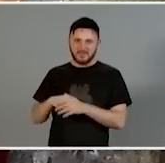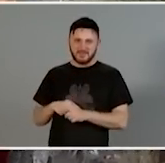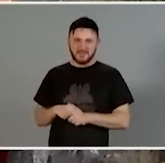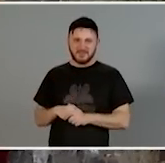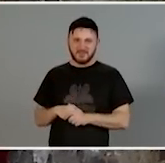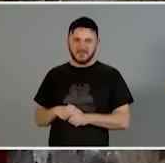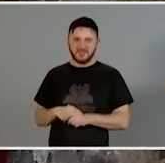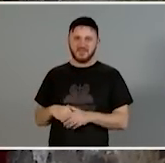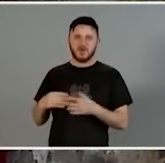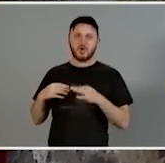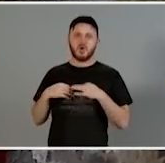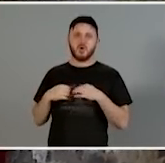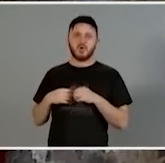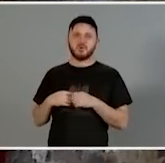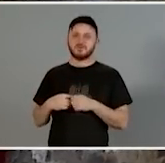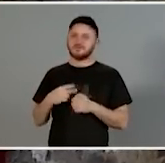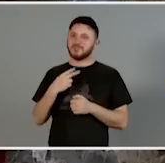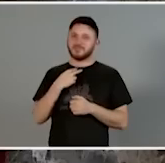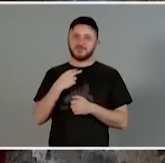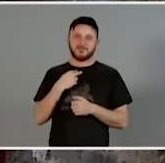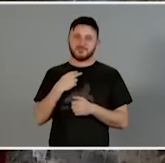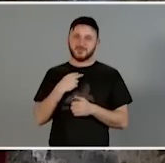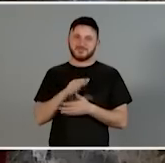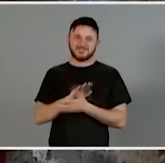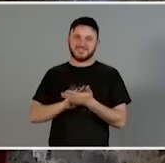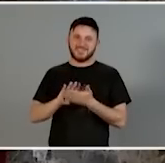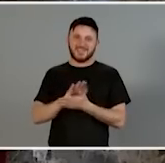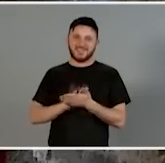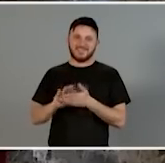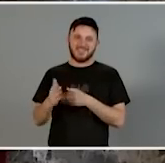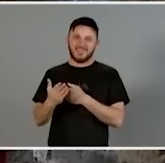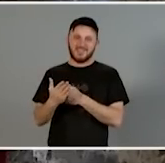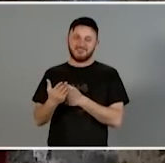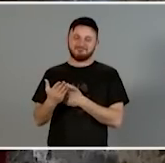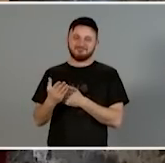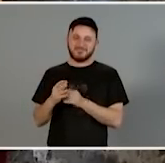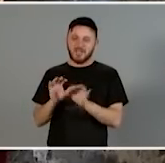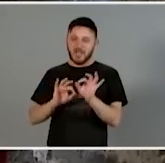Roupa velha não dá para ajustar.